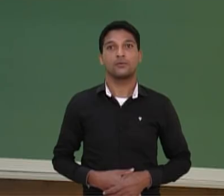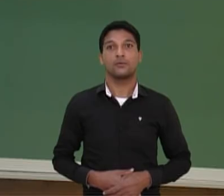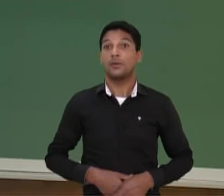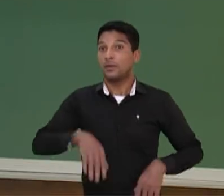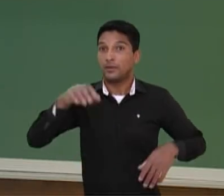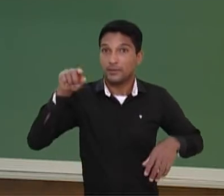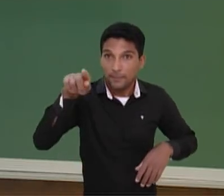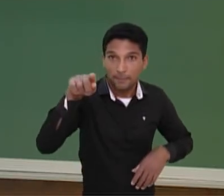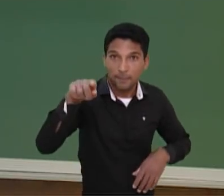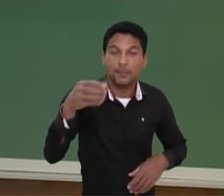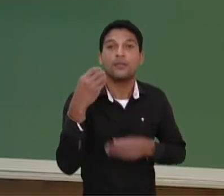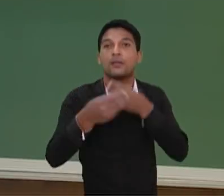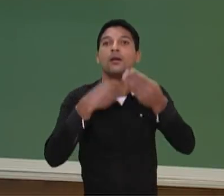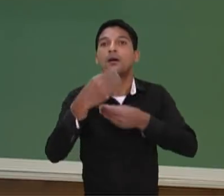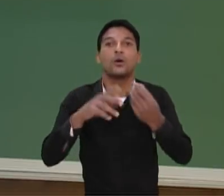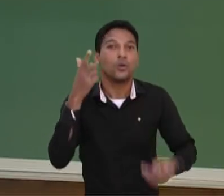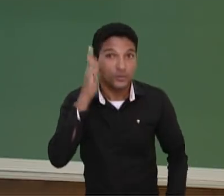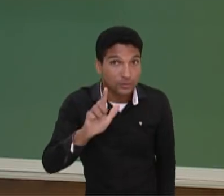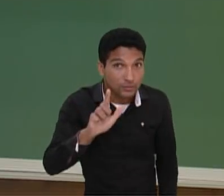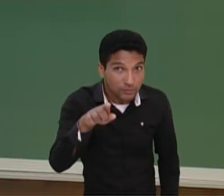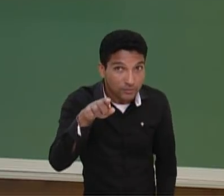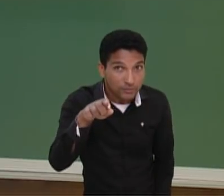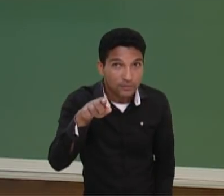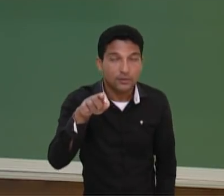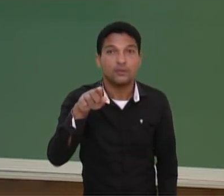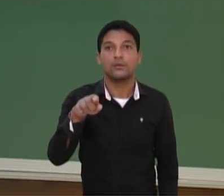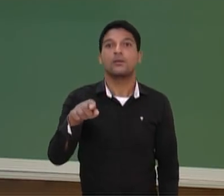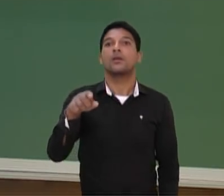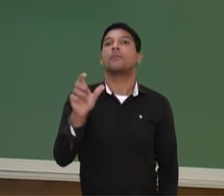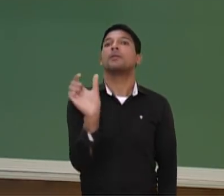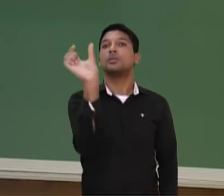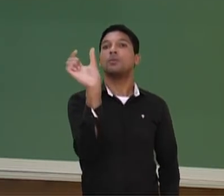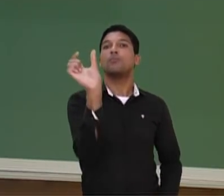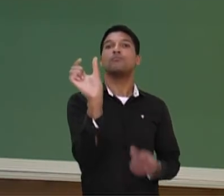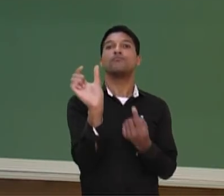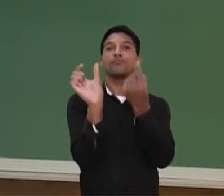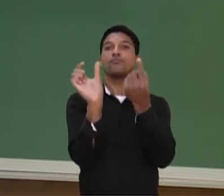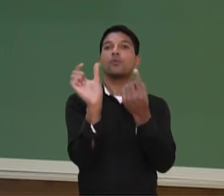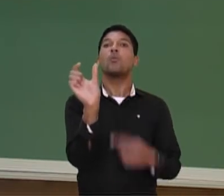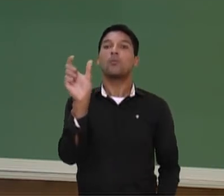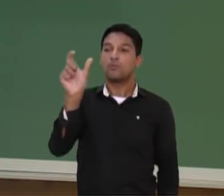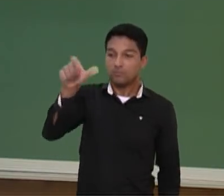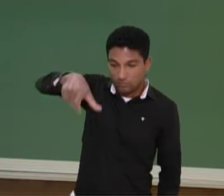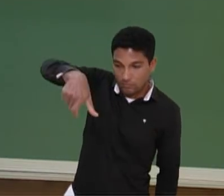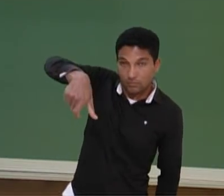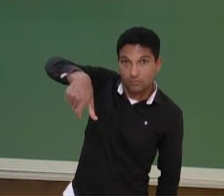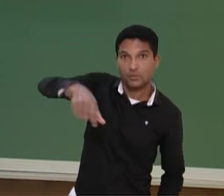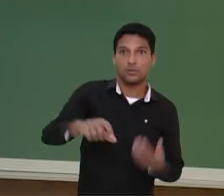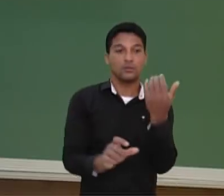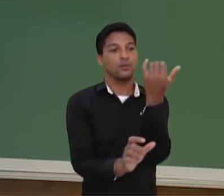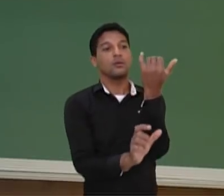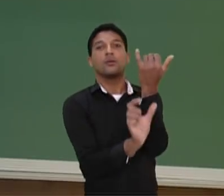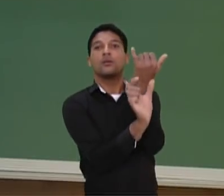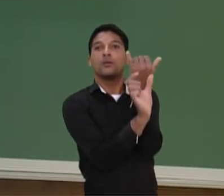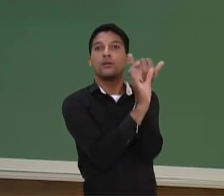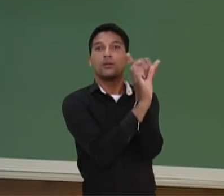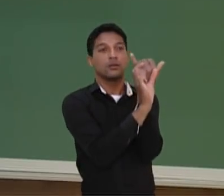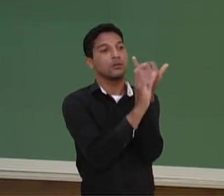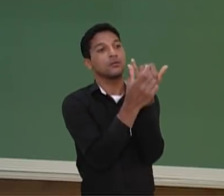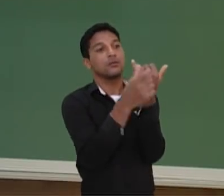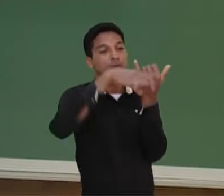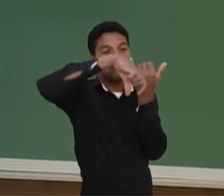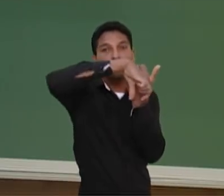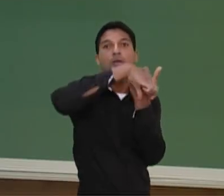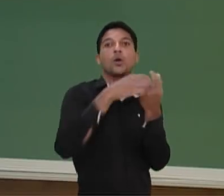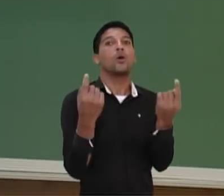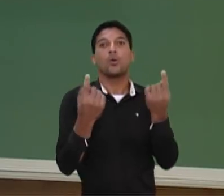E aí, como é que você foi? Vamos ver, concavidade voltada para cima ou para baixo. O que eu tenho que observar aqui? Eu preciso observar o coeficiente